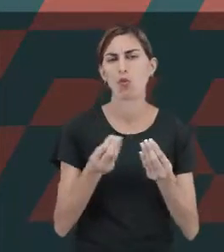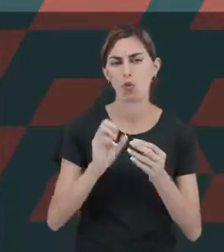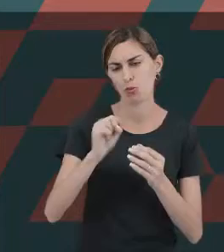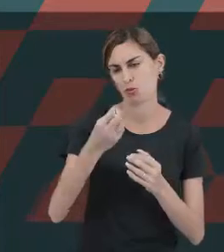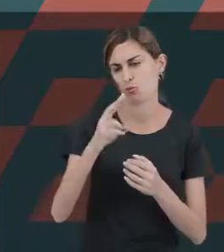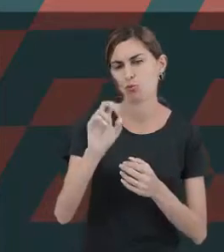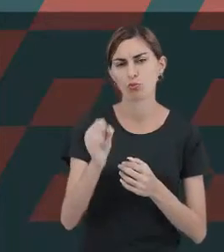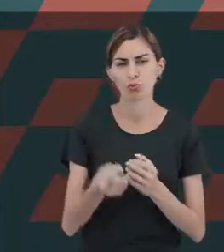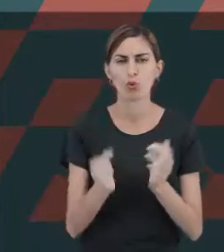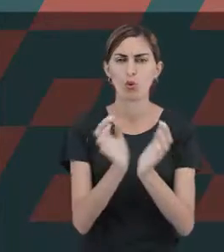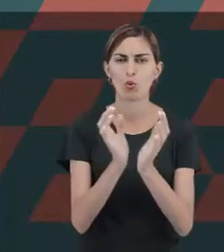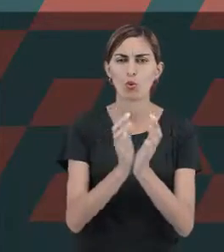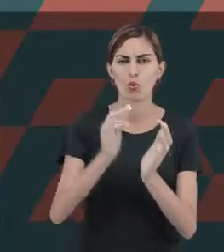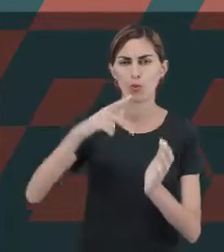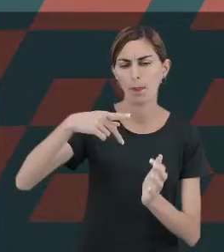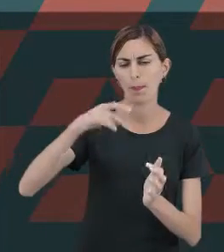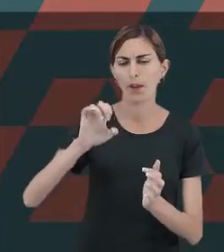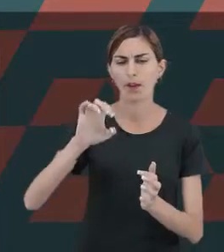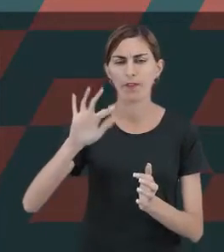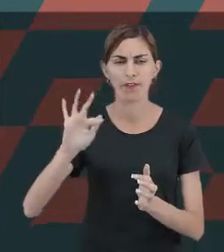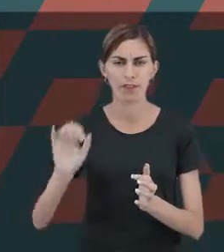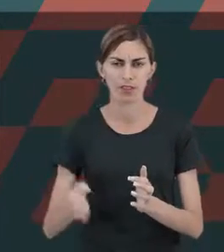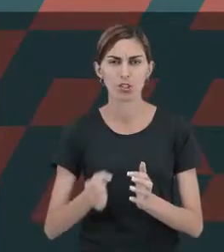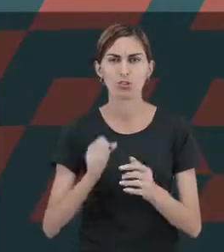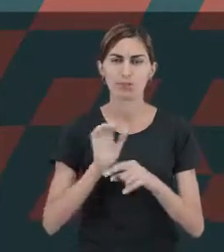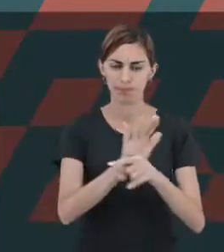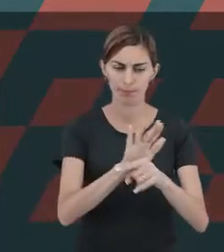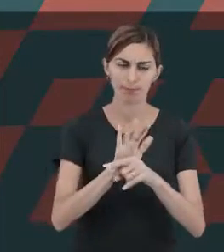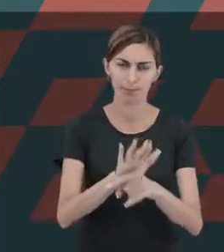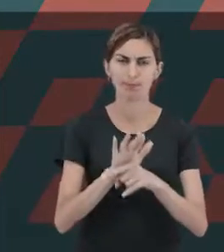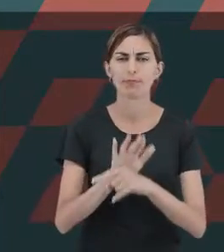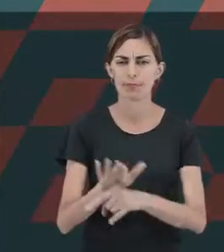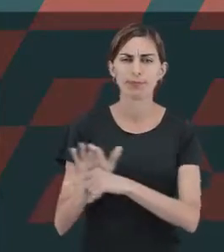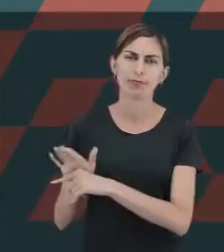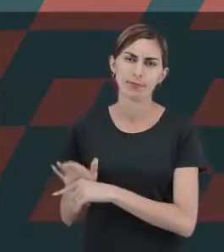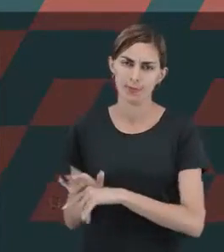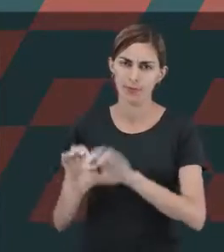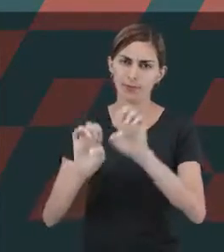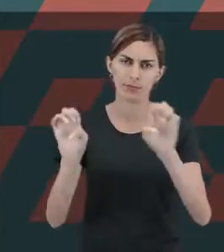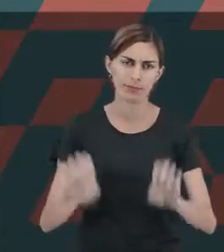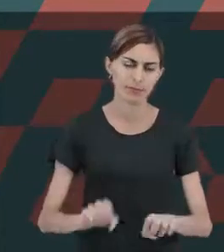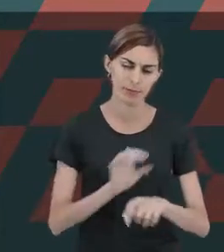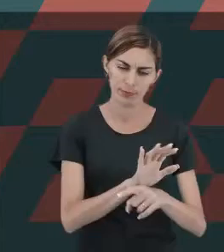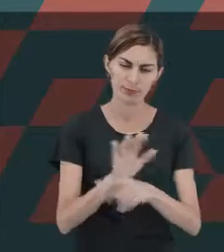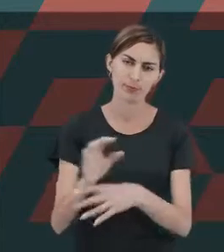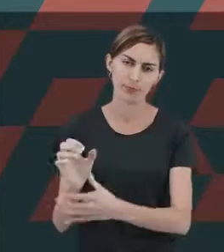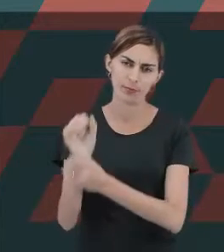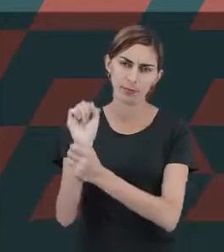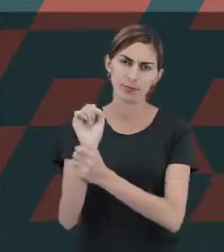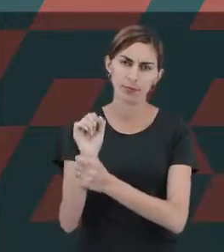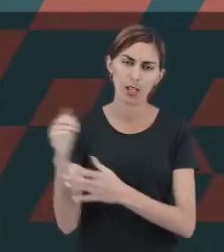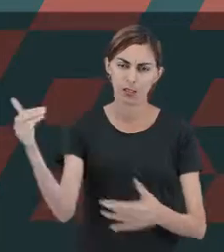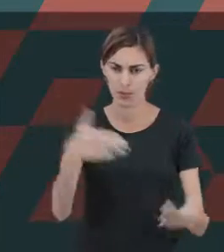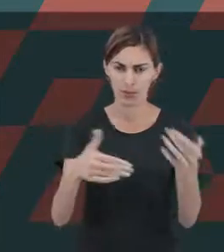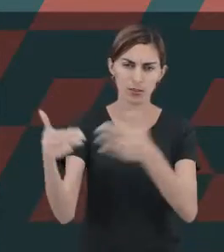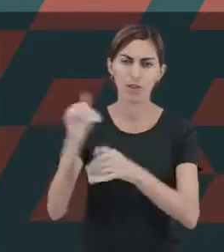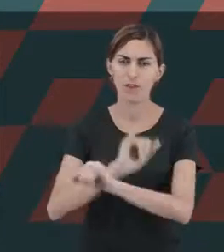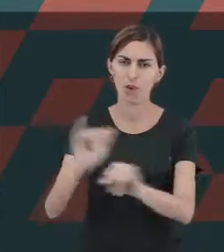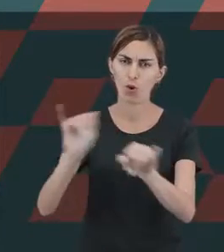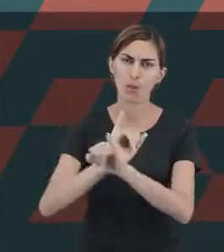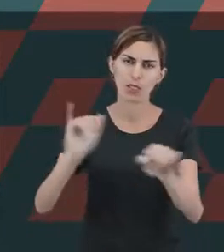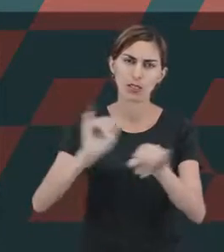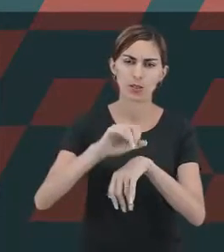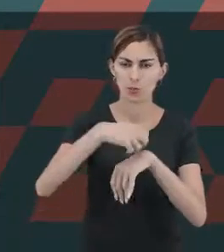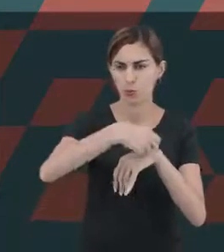SUAS, o grupo PAIF surge como acompanhamento sistemático e que garante maior acesso às